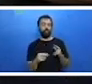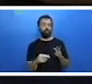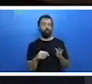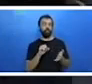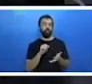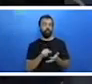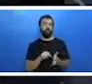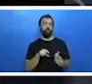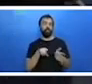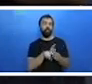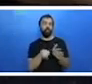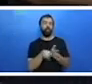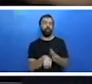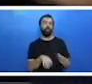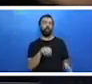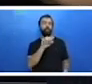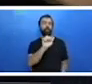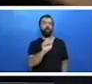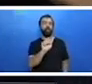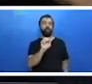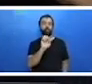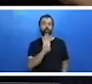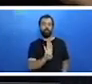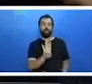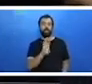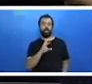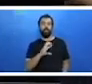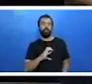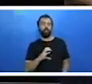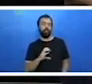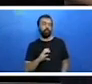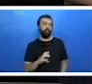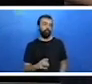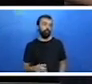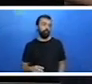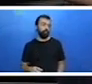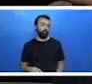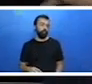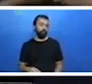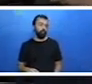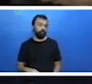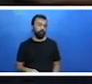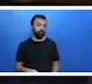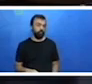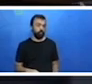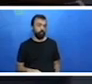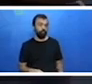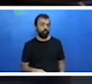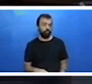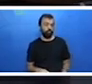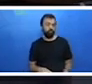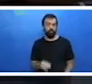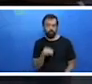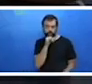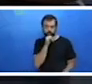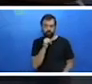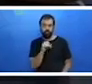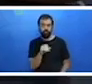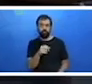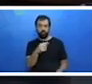representam as temperaturas em vermelho. Em vermelho, Porto Alegre, Rio de Janeiro, Cuiabá, Palmas. Olha o exemplo.